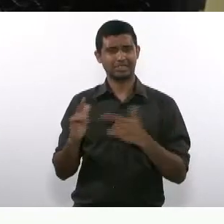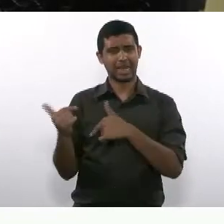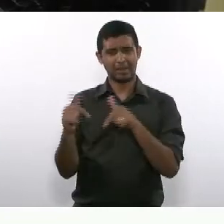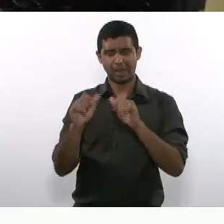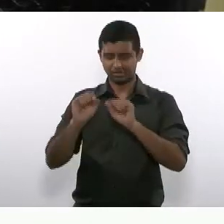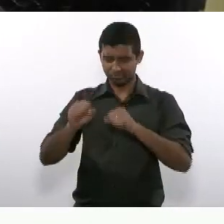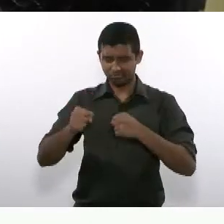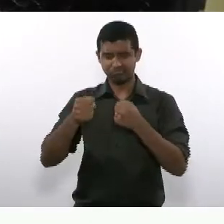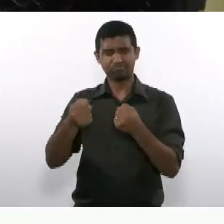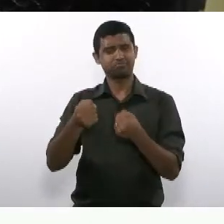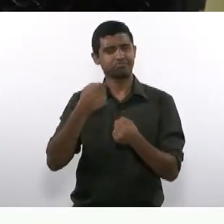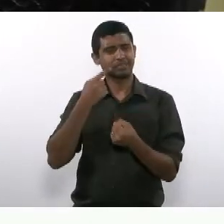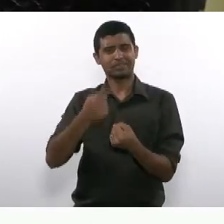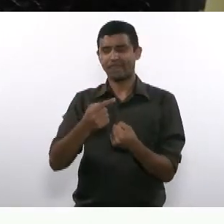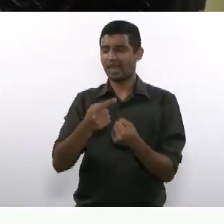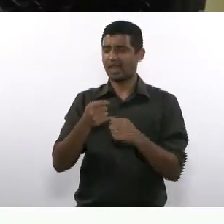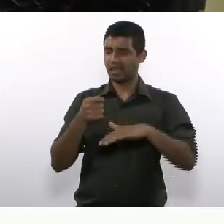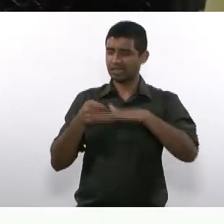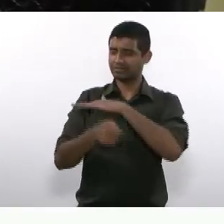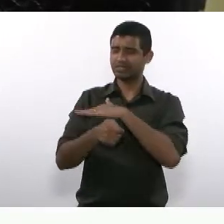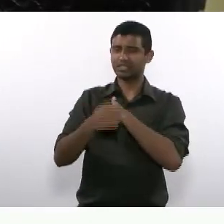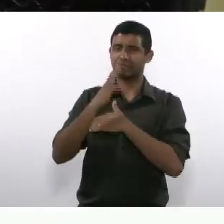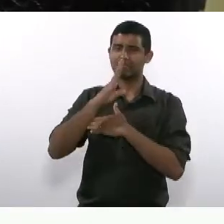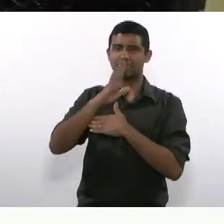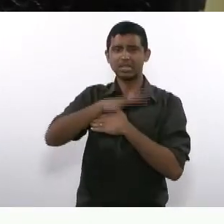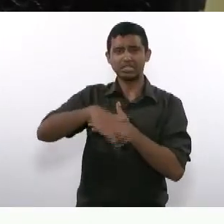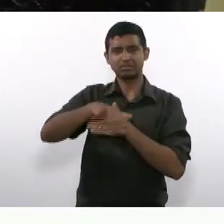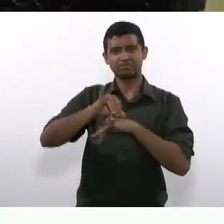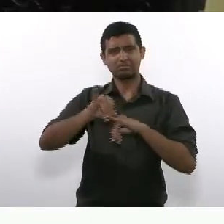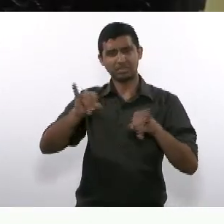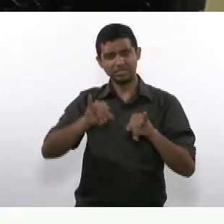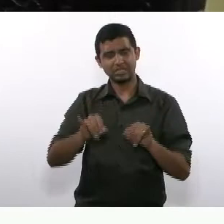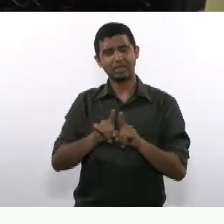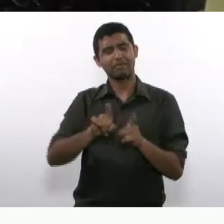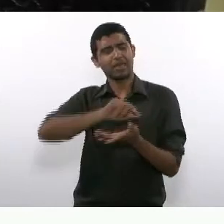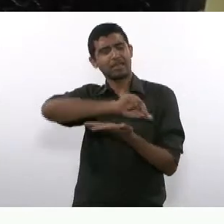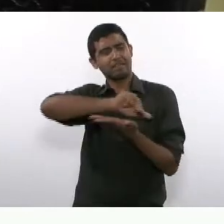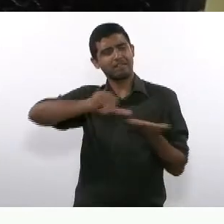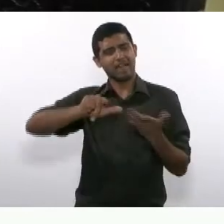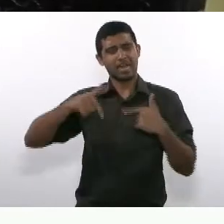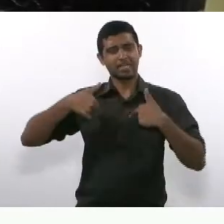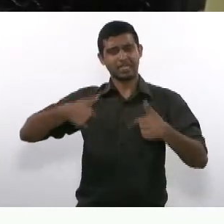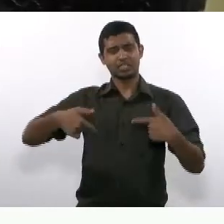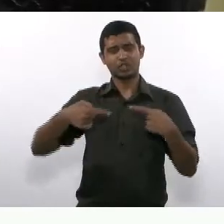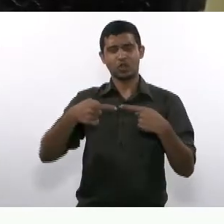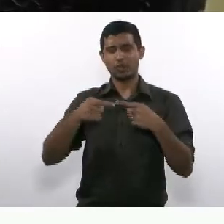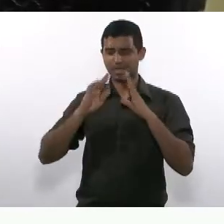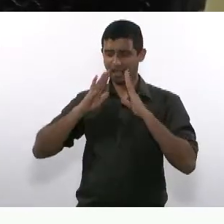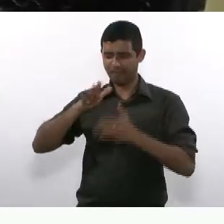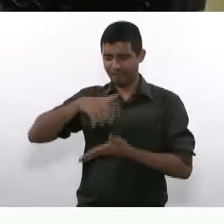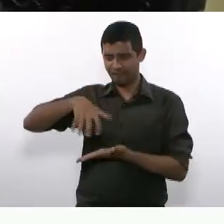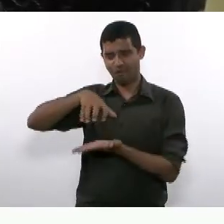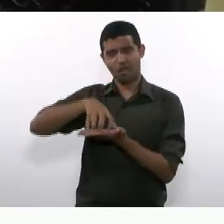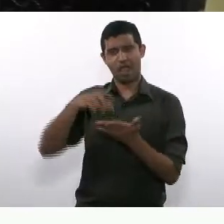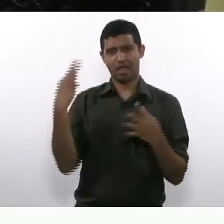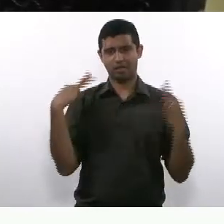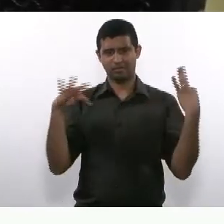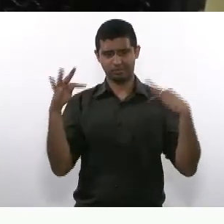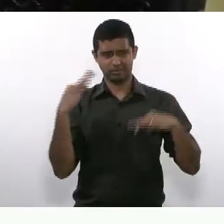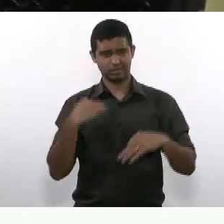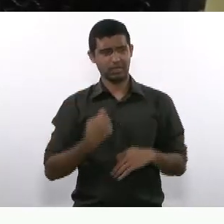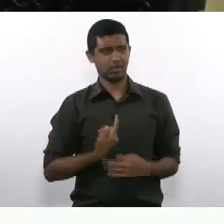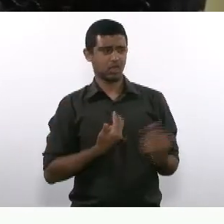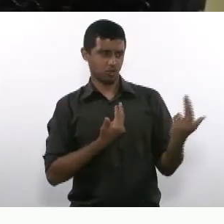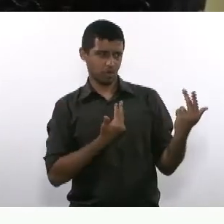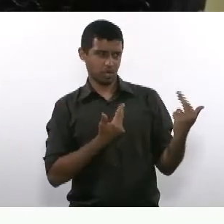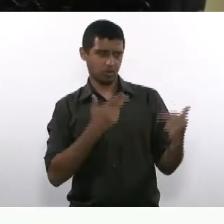será investido efetivamente em publicidade, participação em feira e outras ações de fomento ao turismo. Então, faço minhas as palavras de